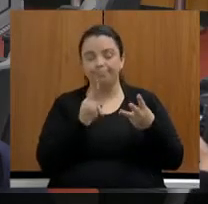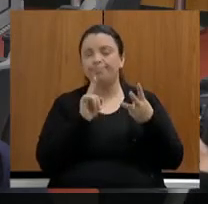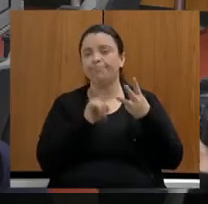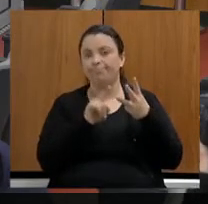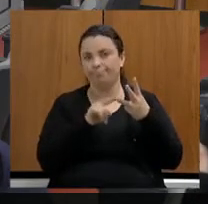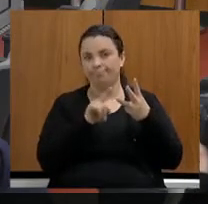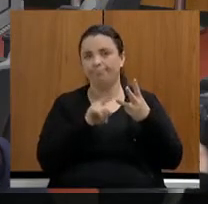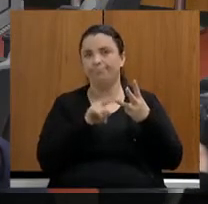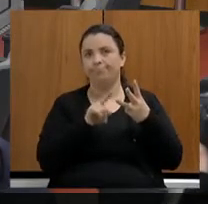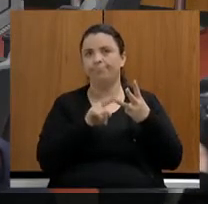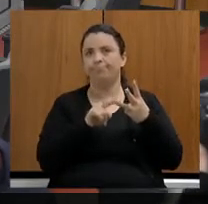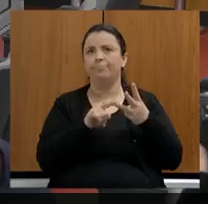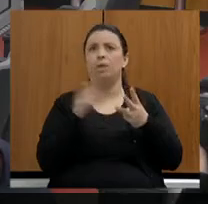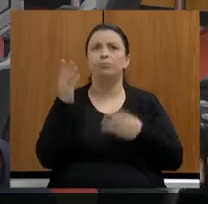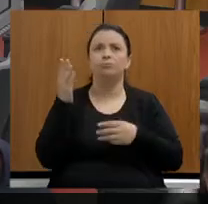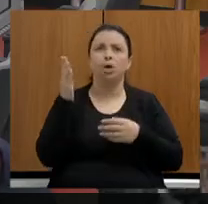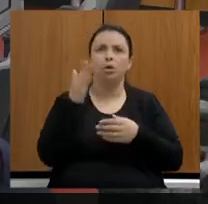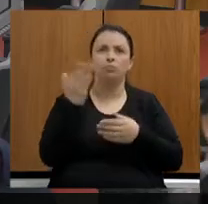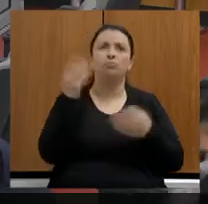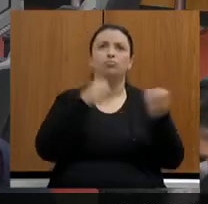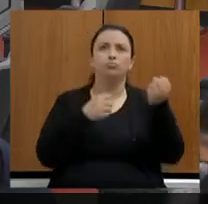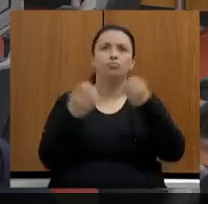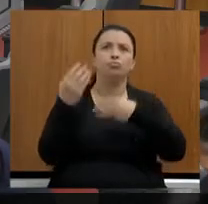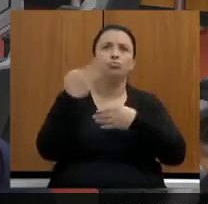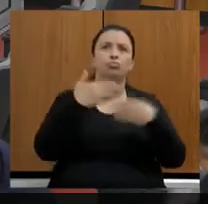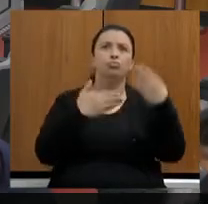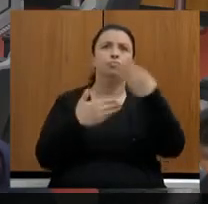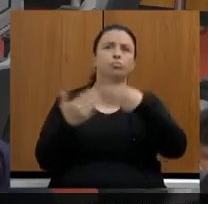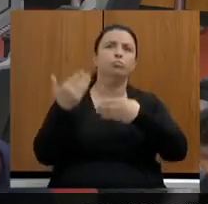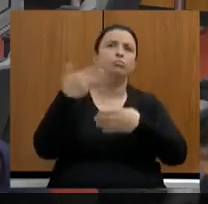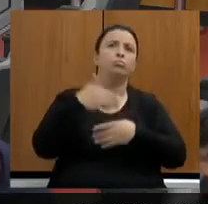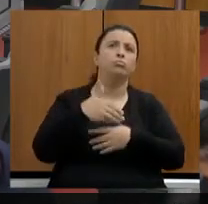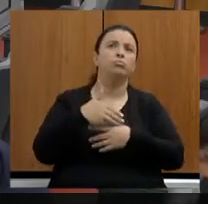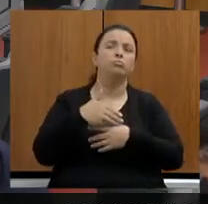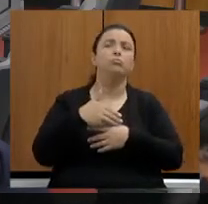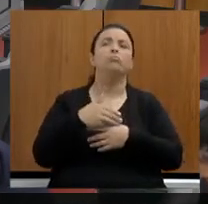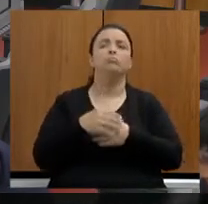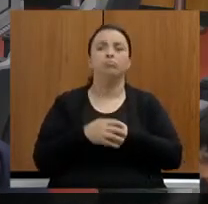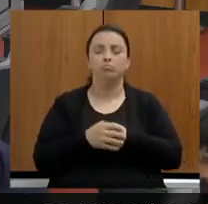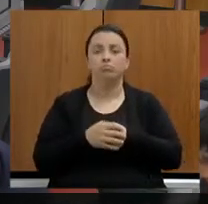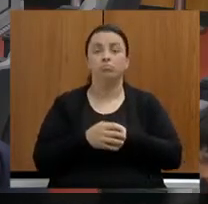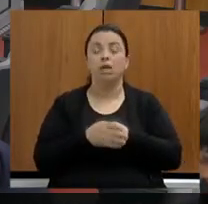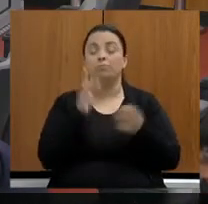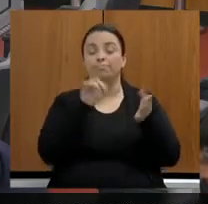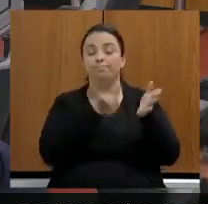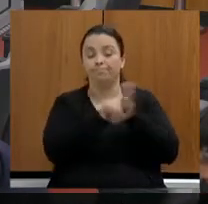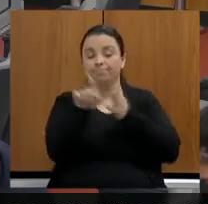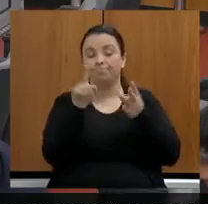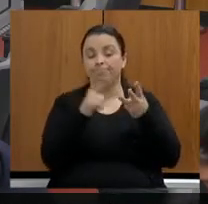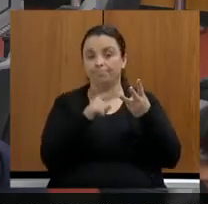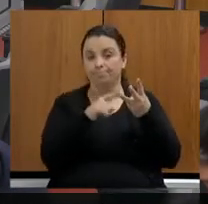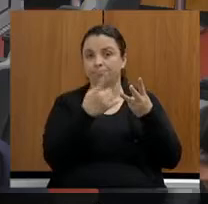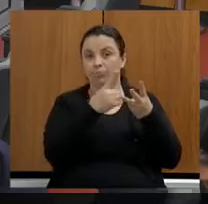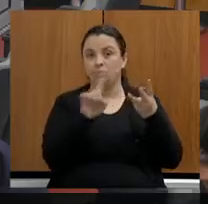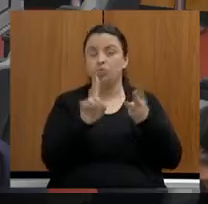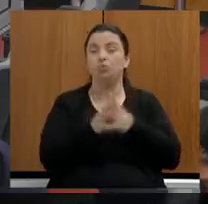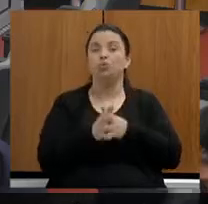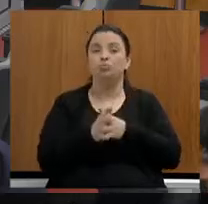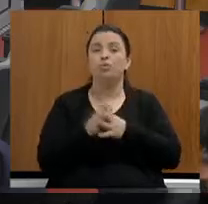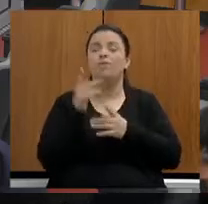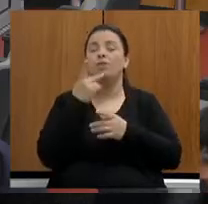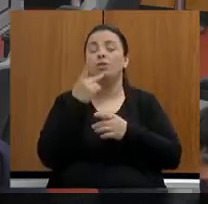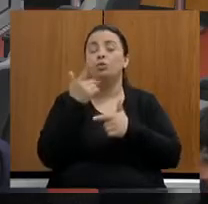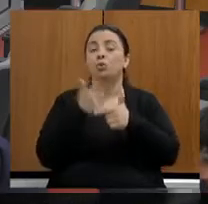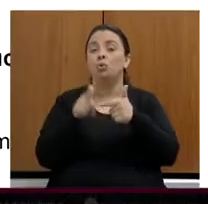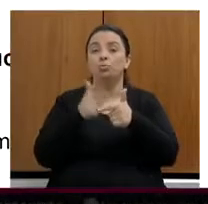eu pode passar todas as até chegar ao problemas imediatos volta a questão dos problemas